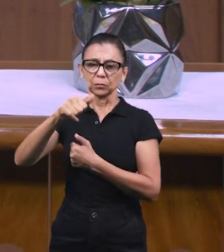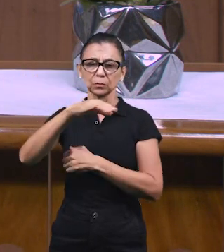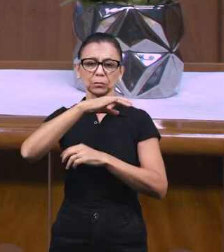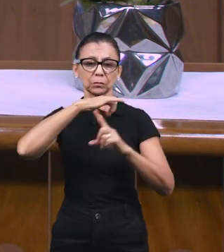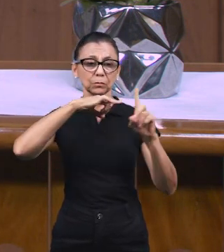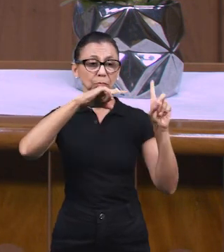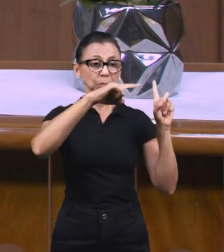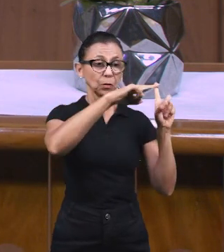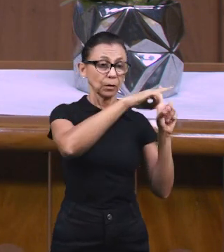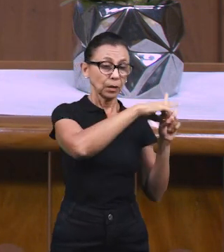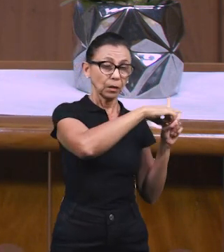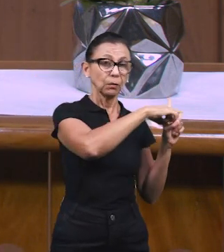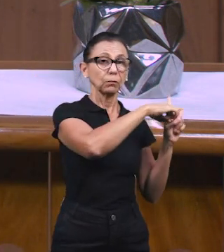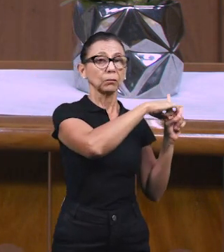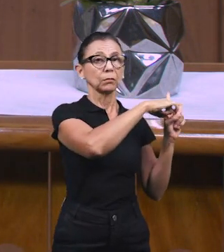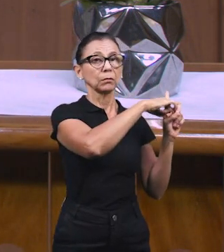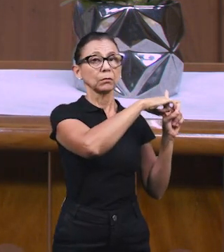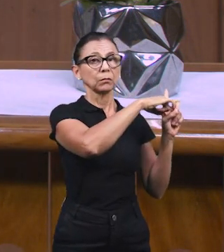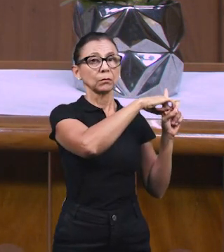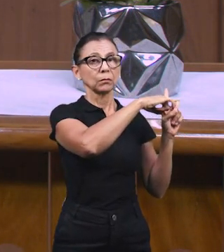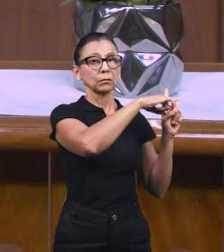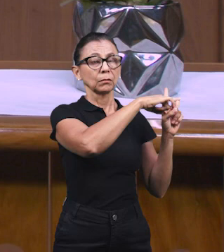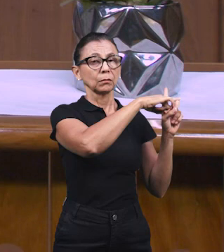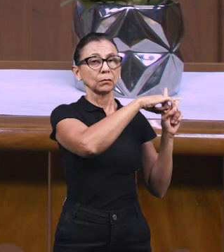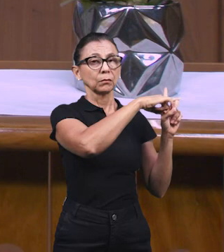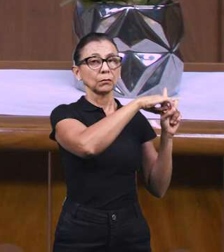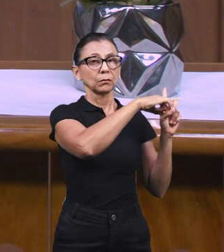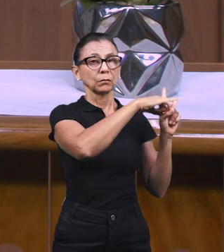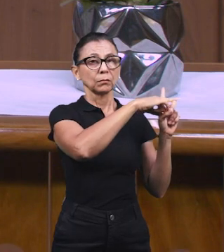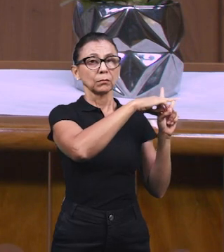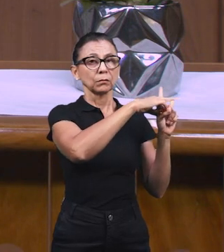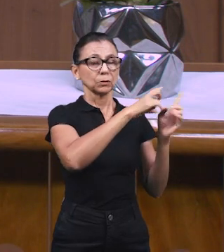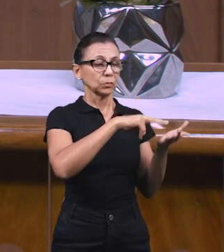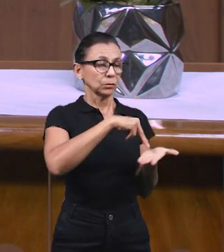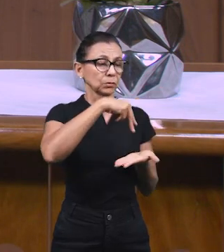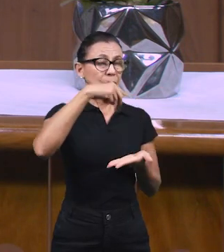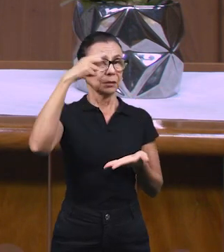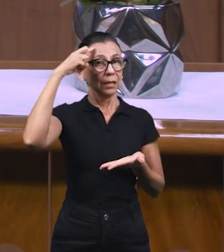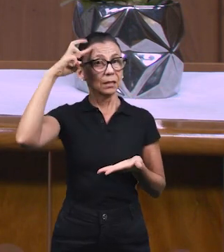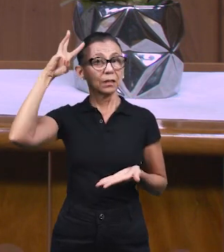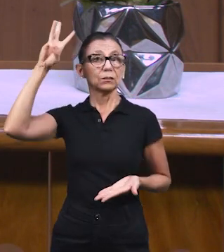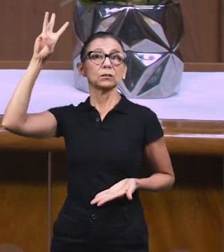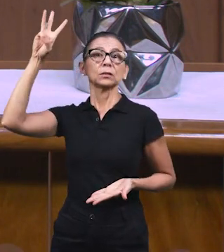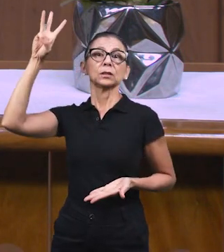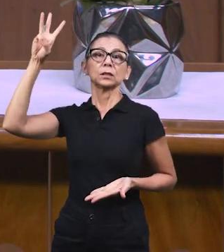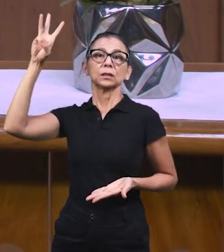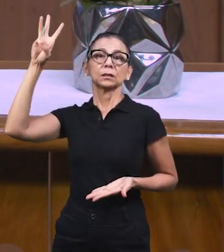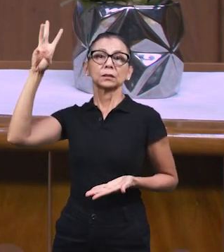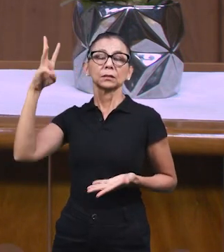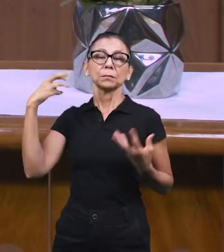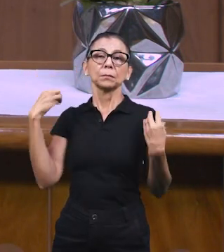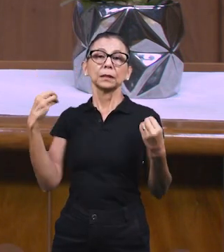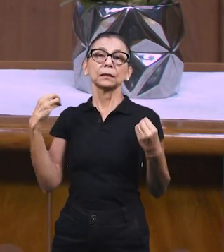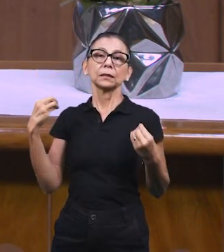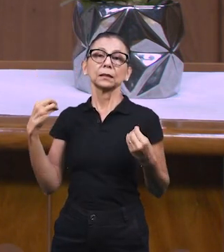ressuscitou ao terceiro dia para fazer de nós vencedores,